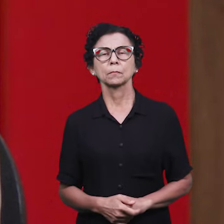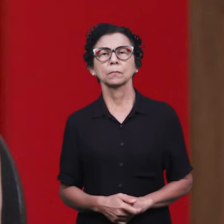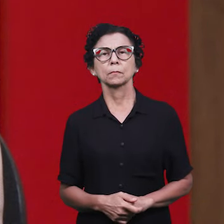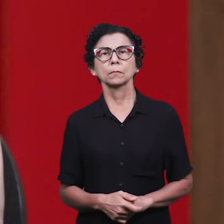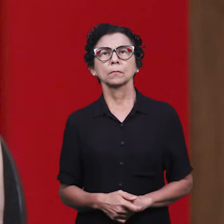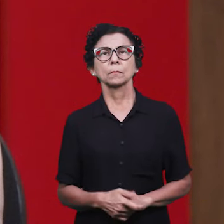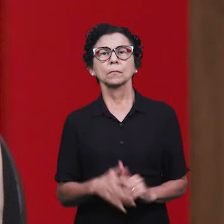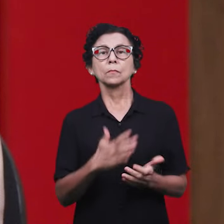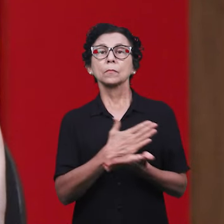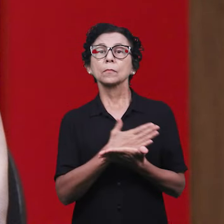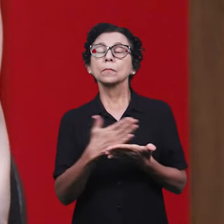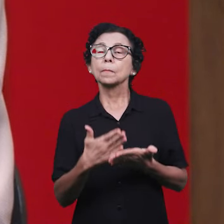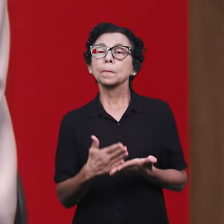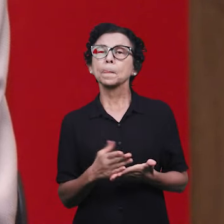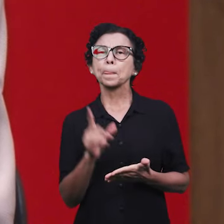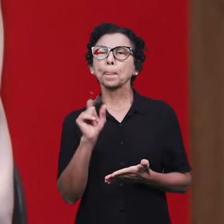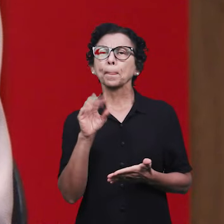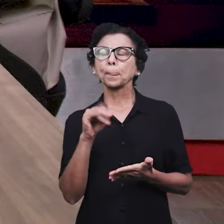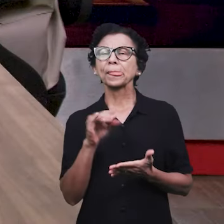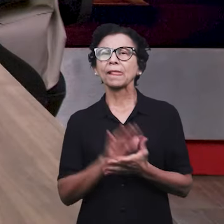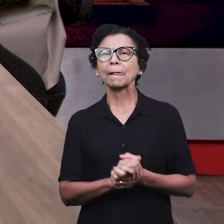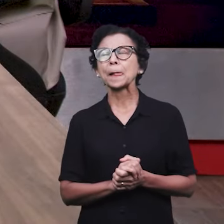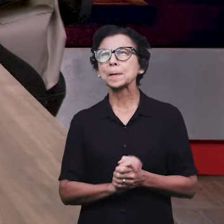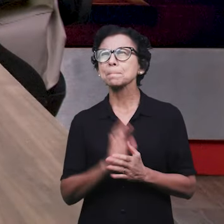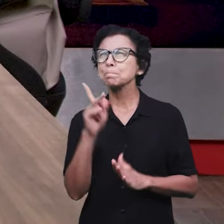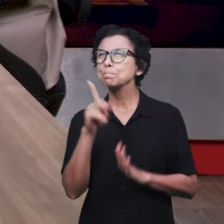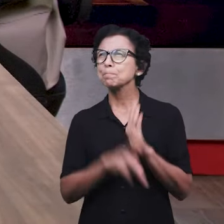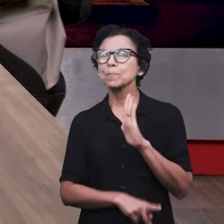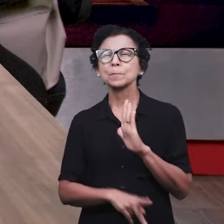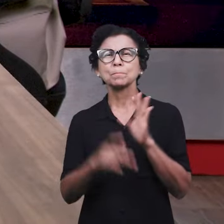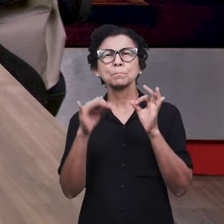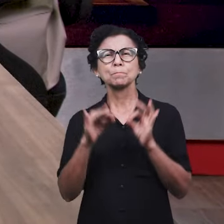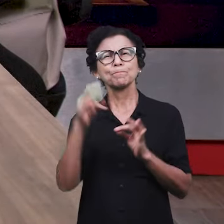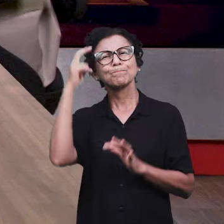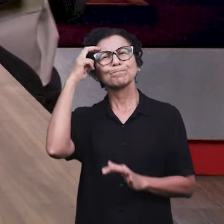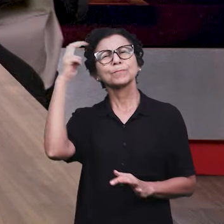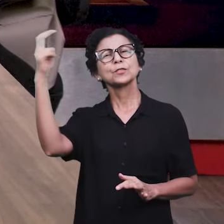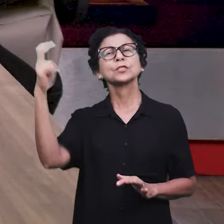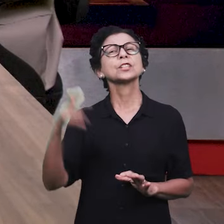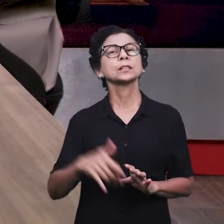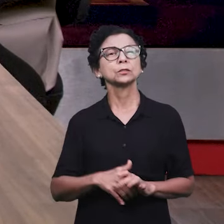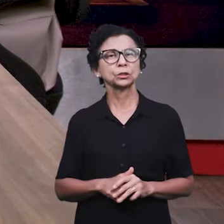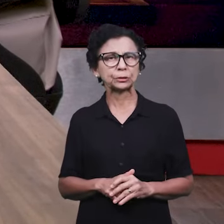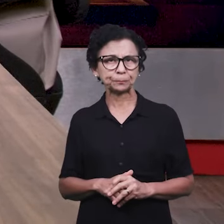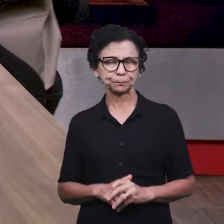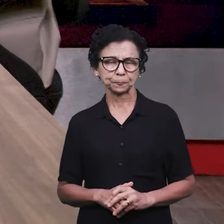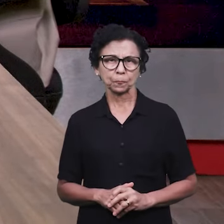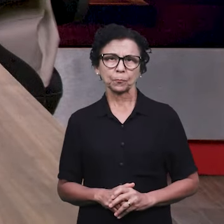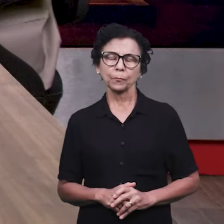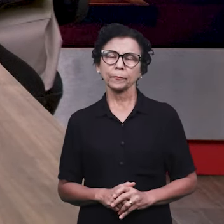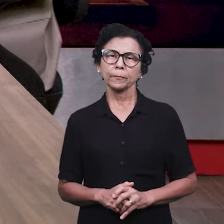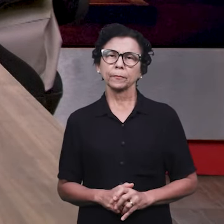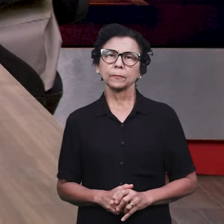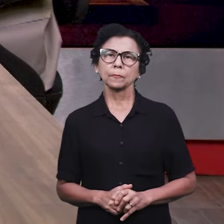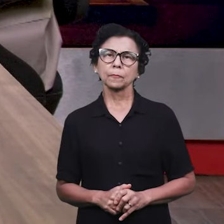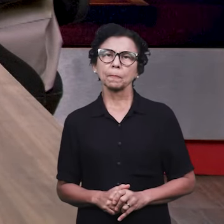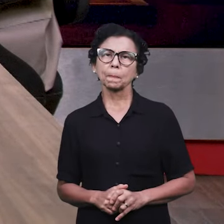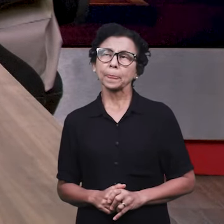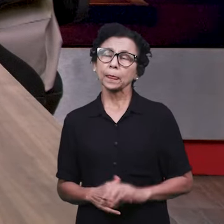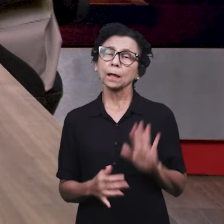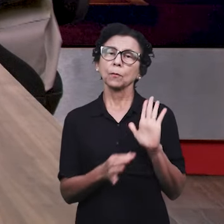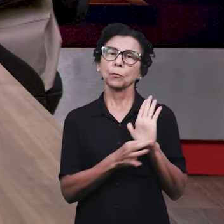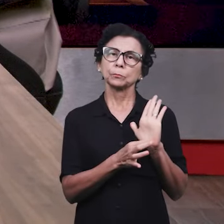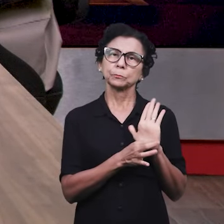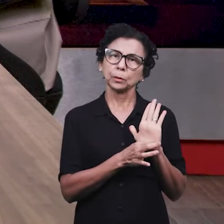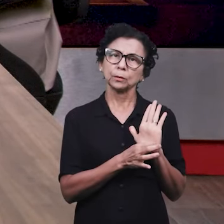definição, né, do que é o design inteligente. Muito bem, né? O design inteligente ele também é uma